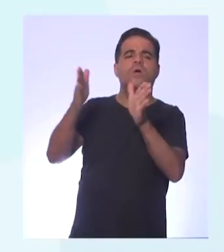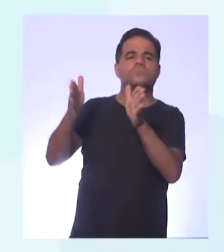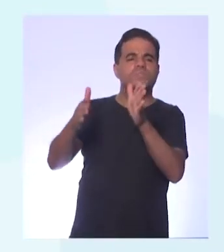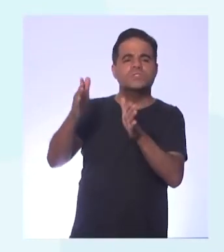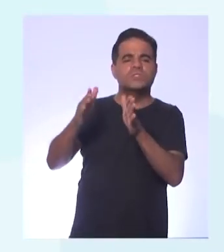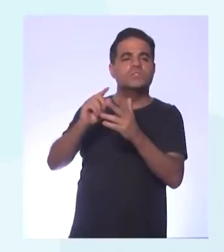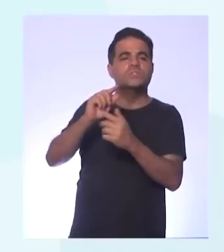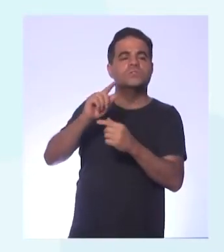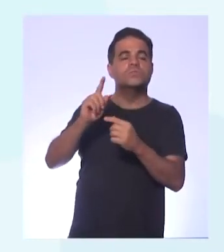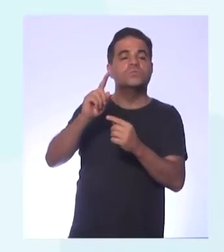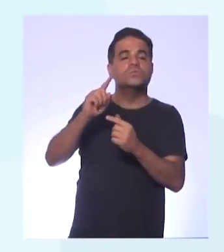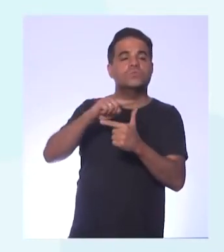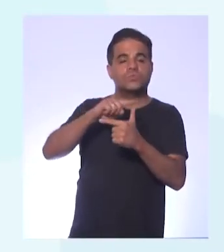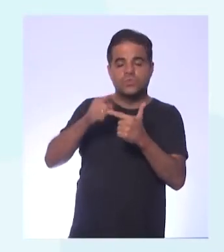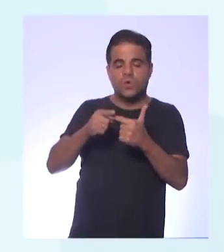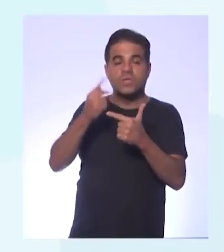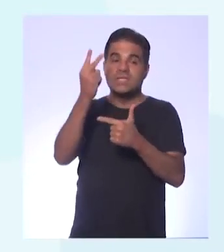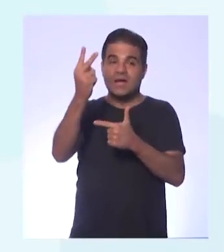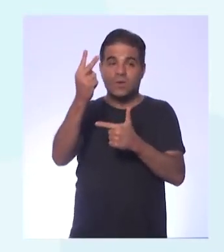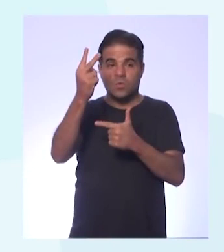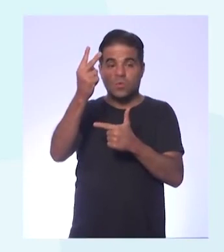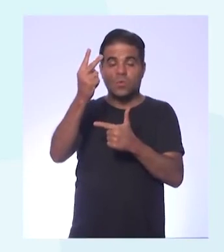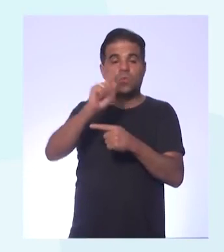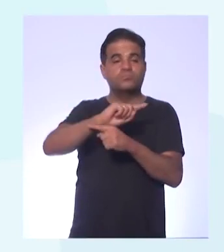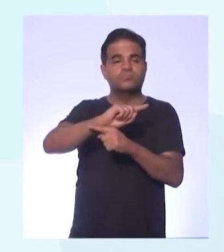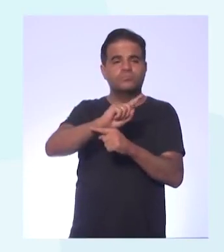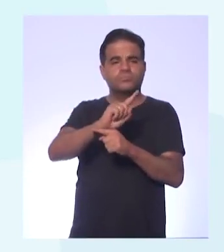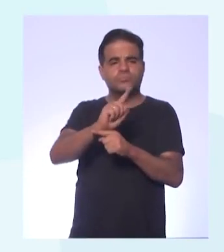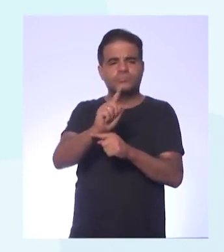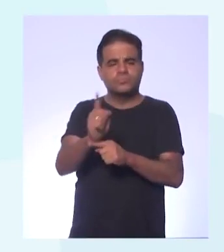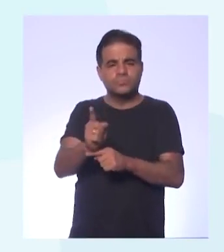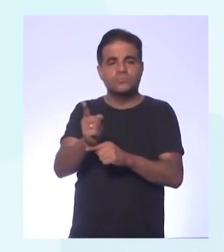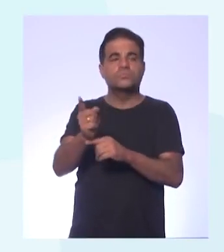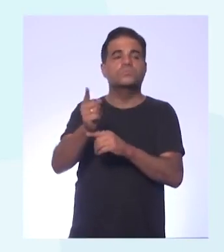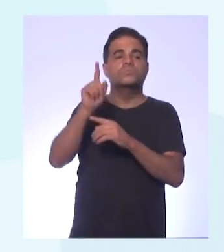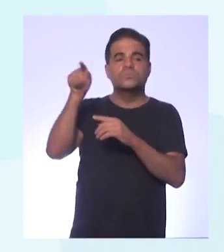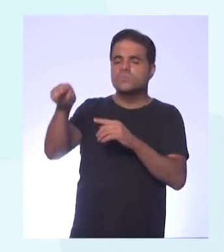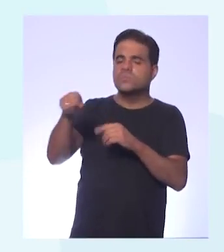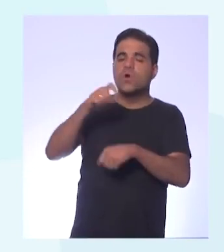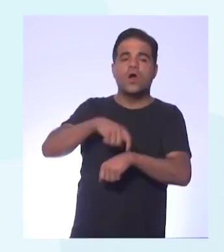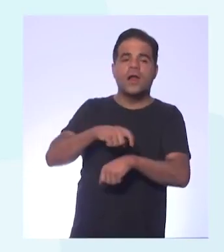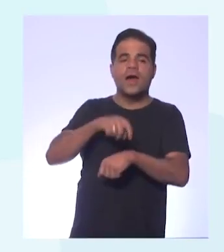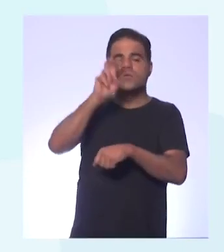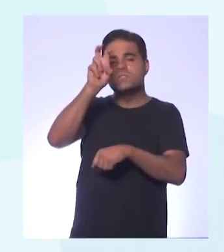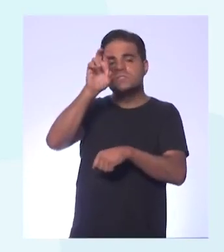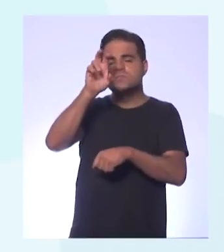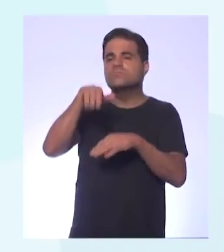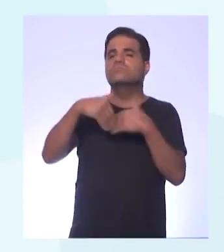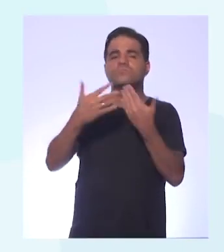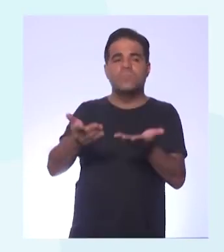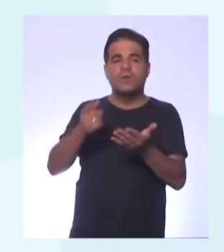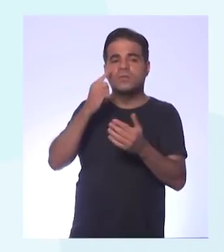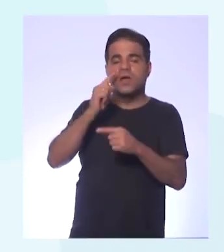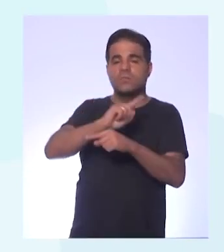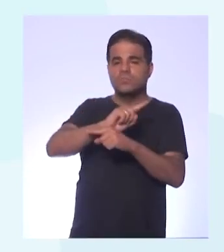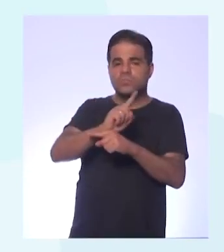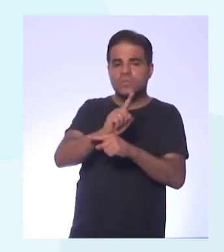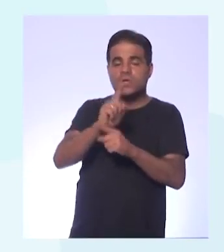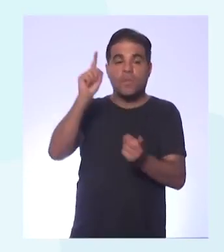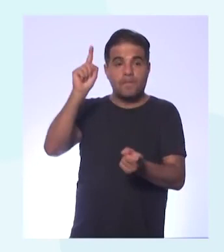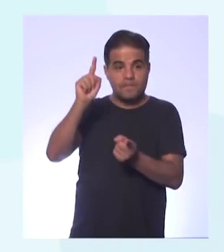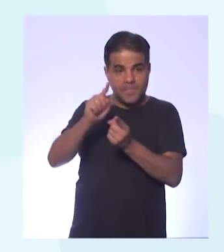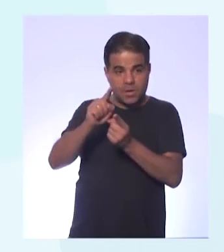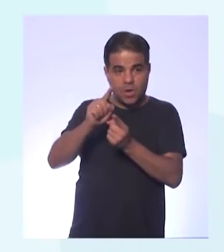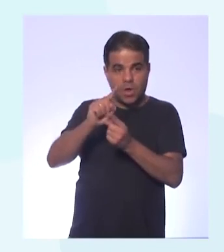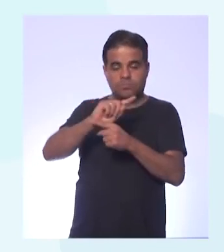dos dois ângulos formados pelos ponteiros de um relógio às 5 horas? Observem que a gente tem o ponteiro menor, que é esse